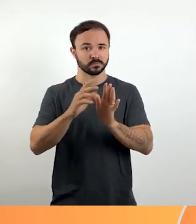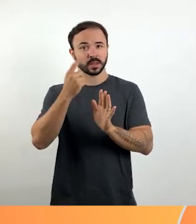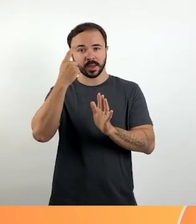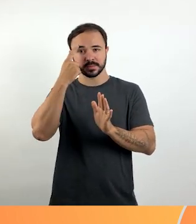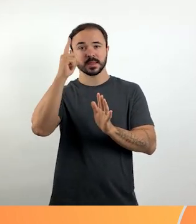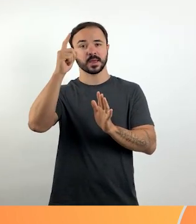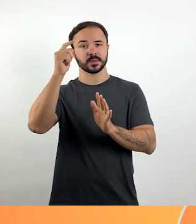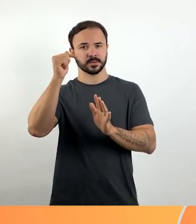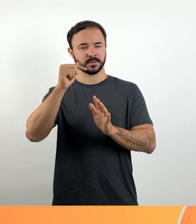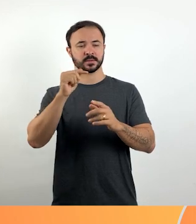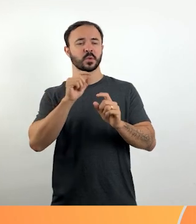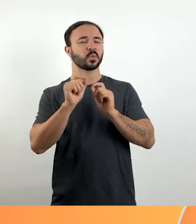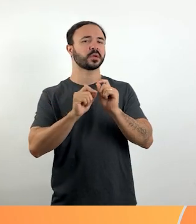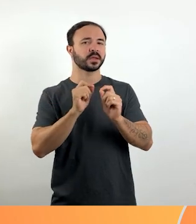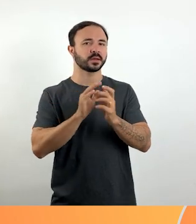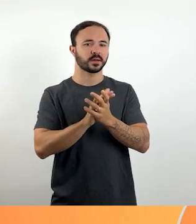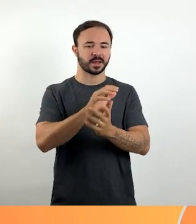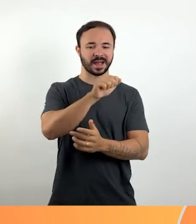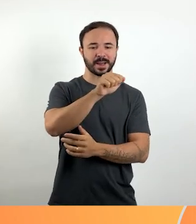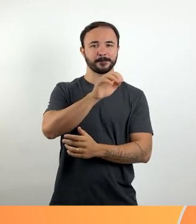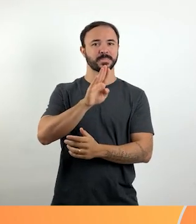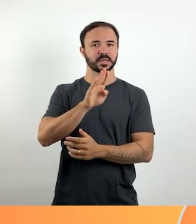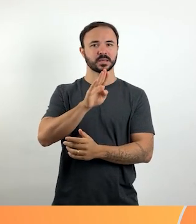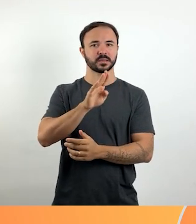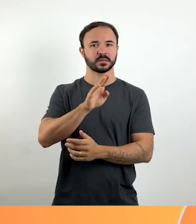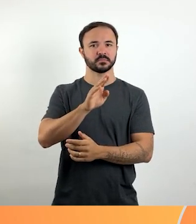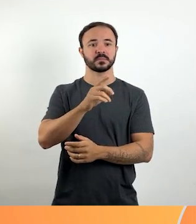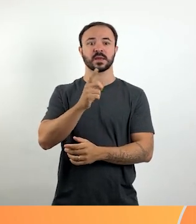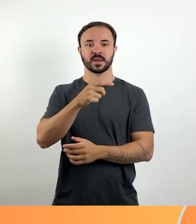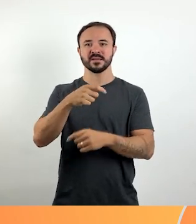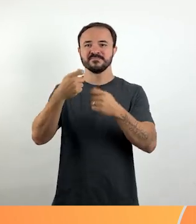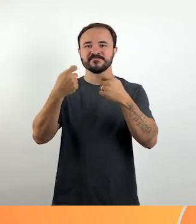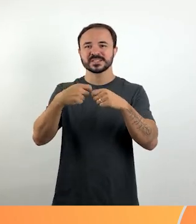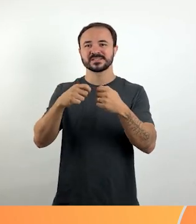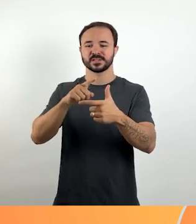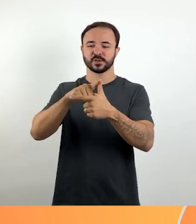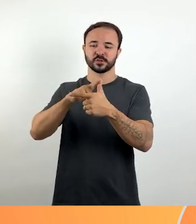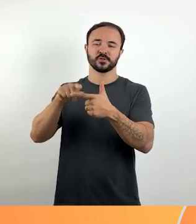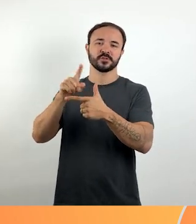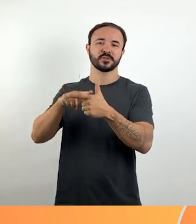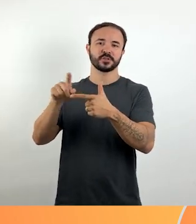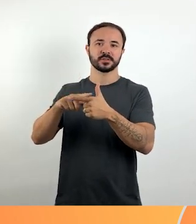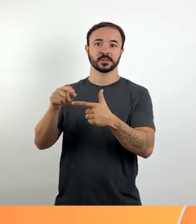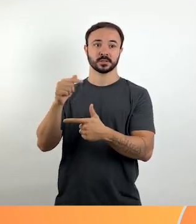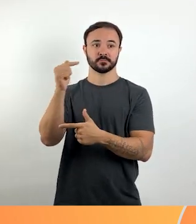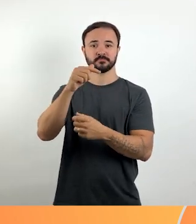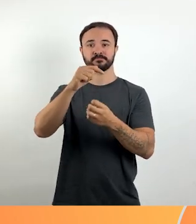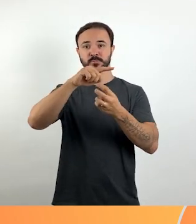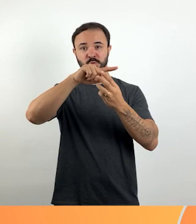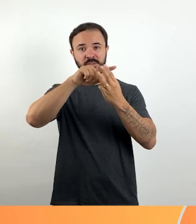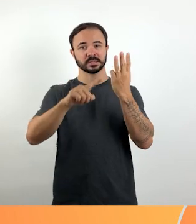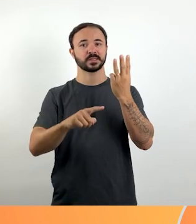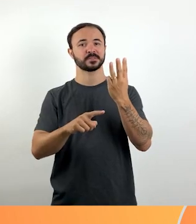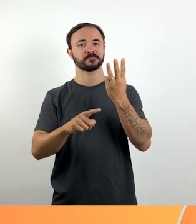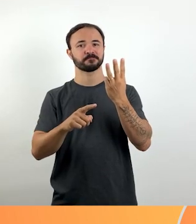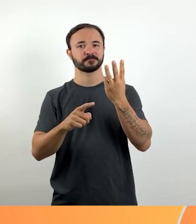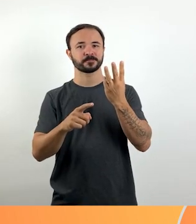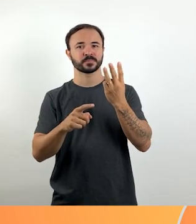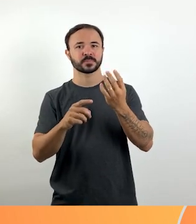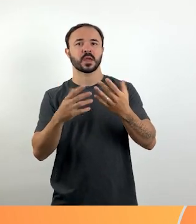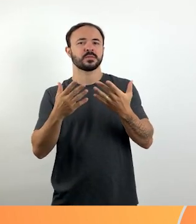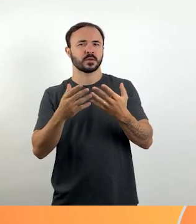que o AB ele seja divisor desse número de cima de 3 algarismos. E aí, nas simplificações,